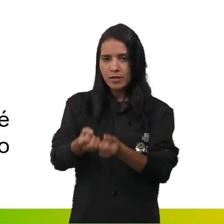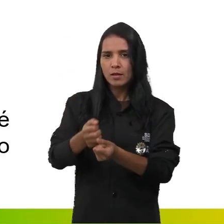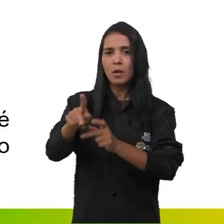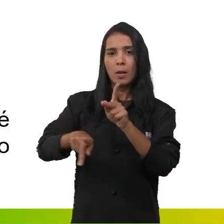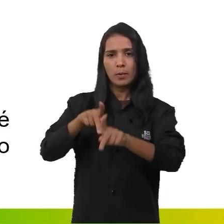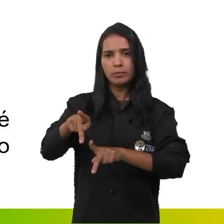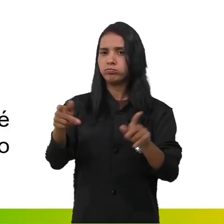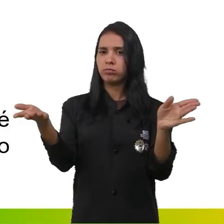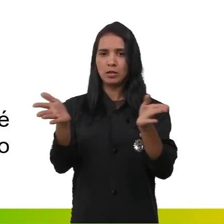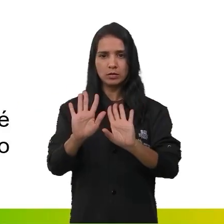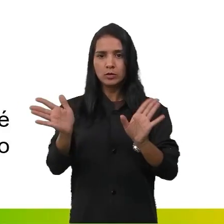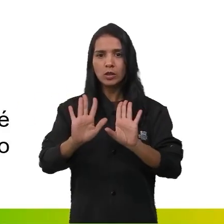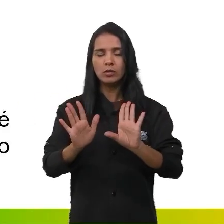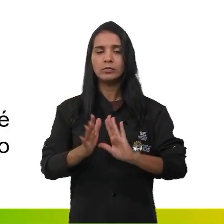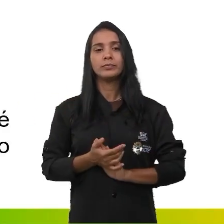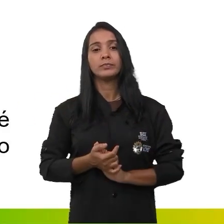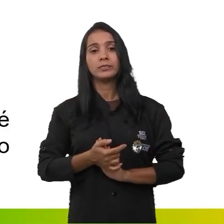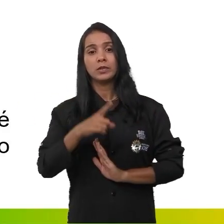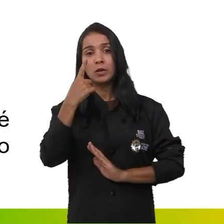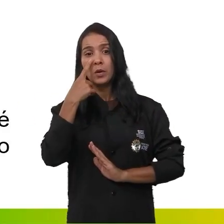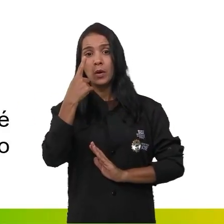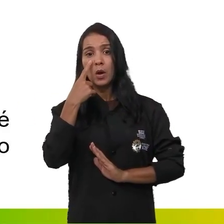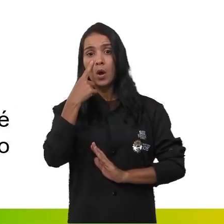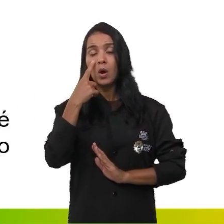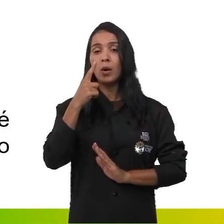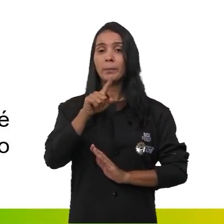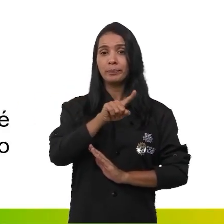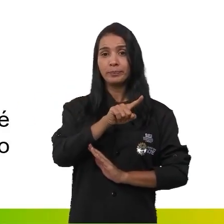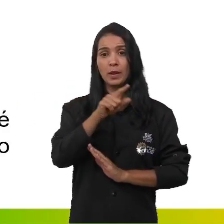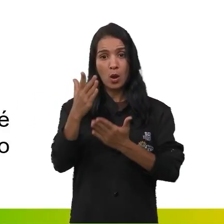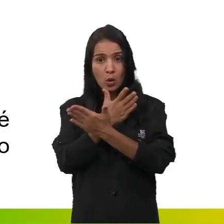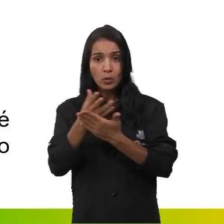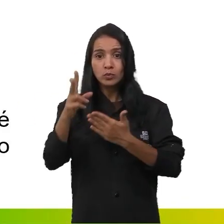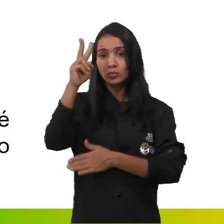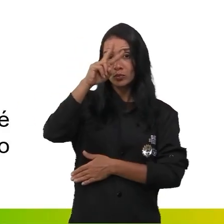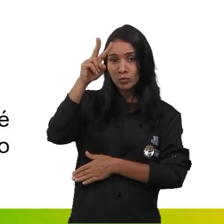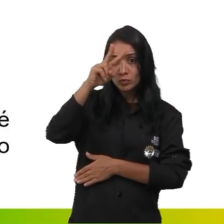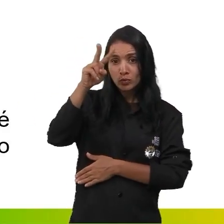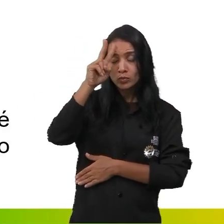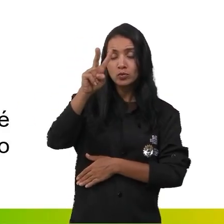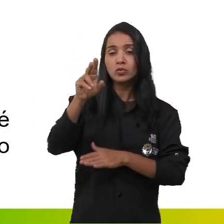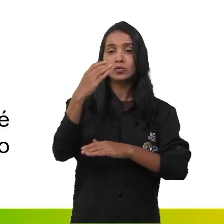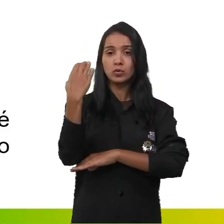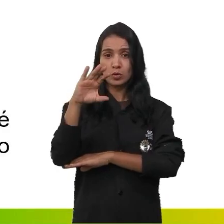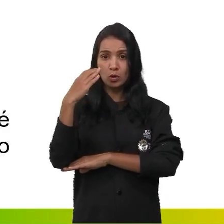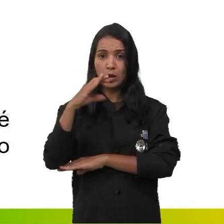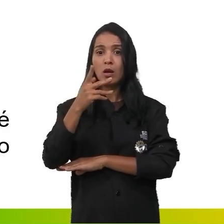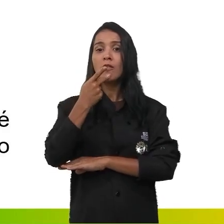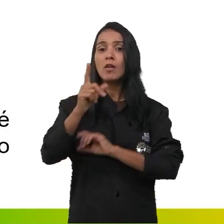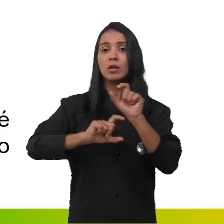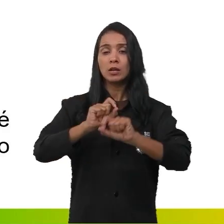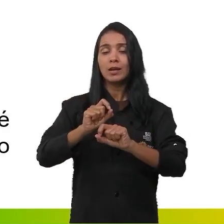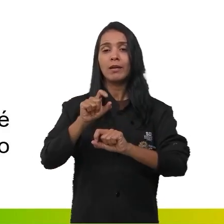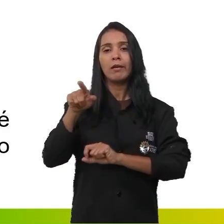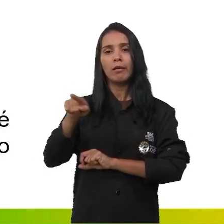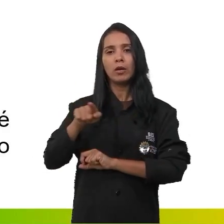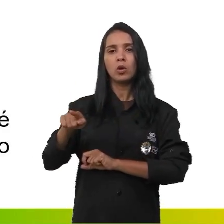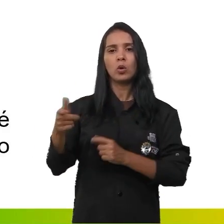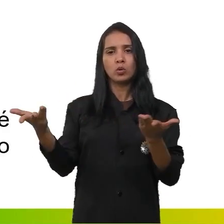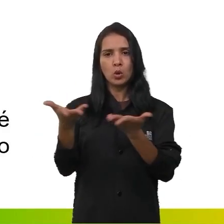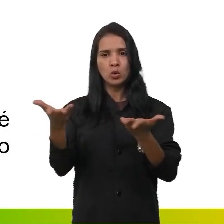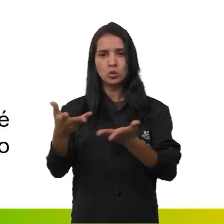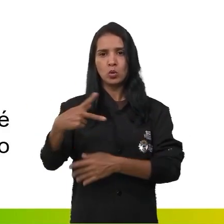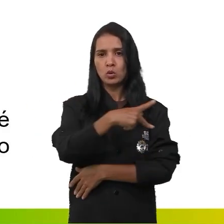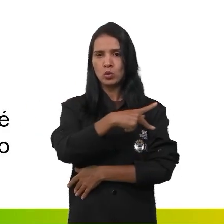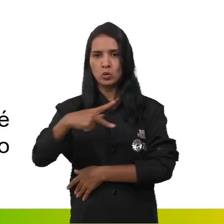breve observação, para alguns historiadores atualmente, o nosso atual presidente da República, o Luiz Inácio Lula da Silva, é